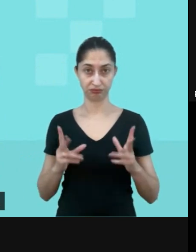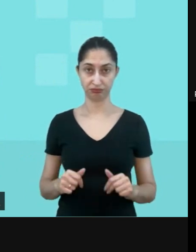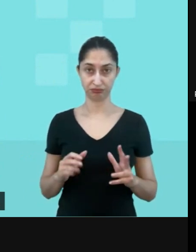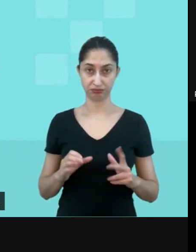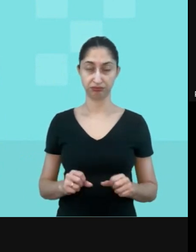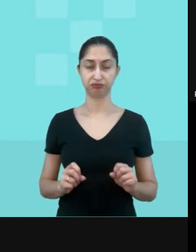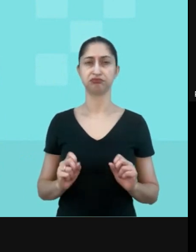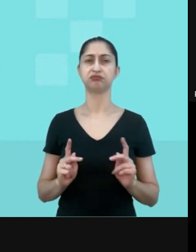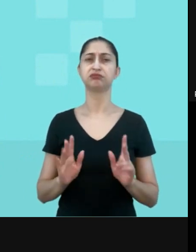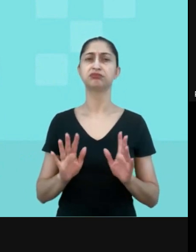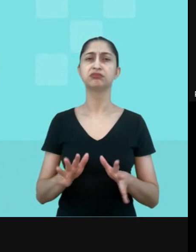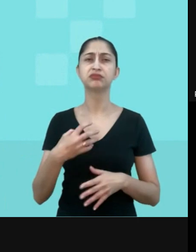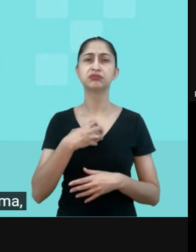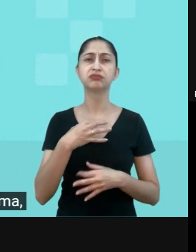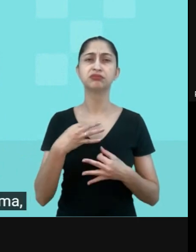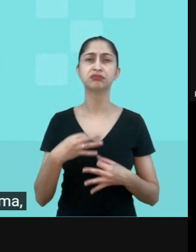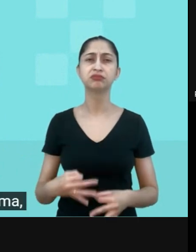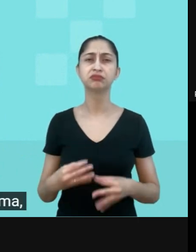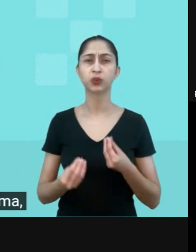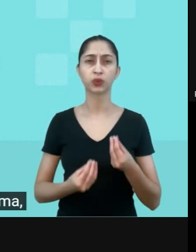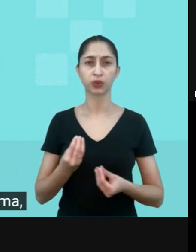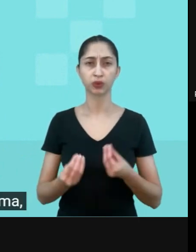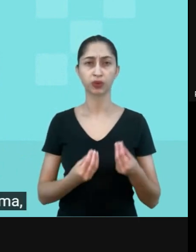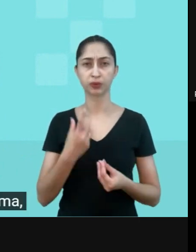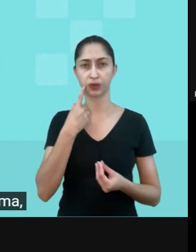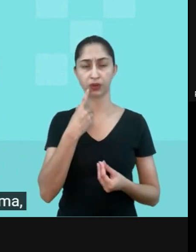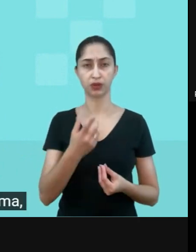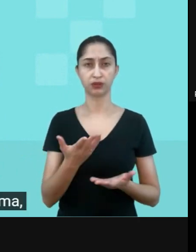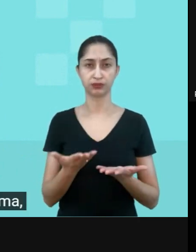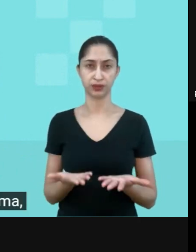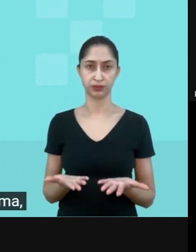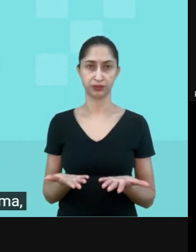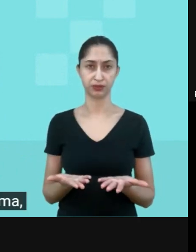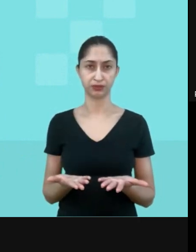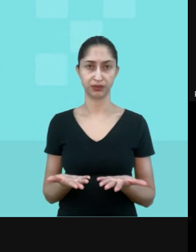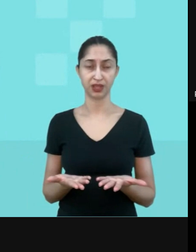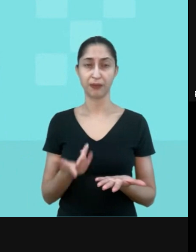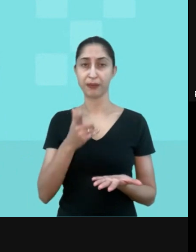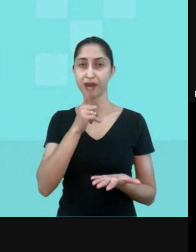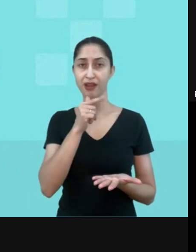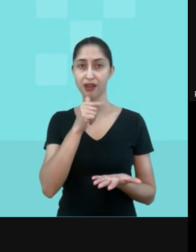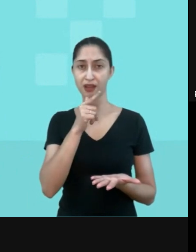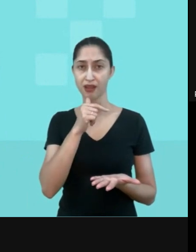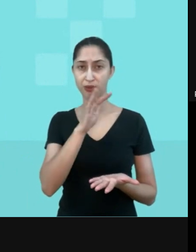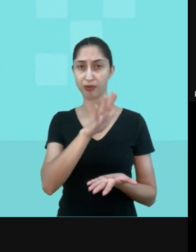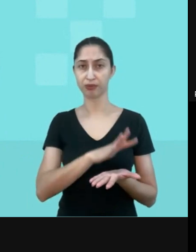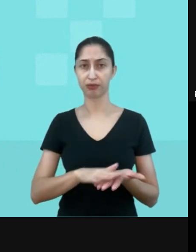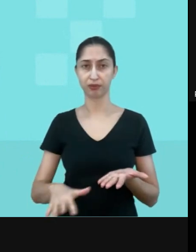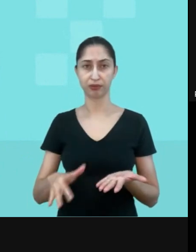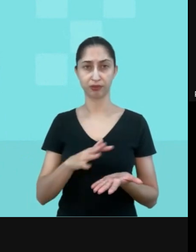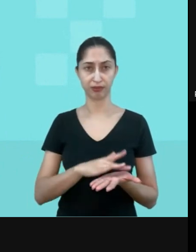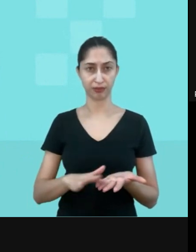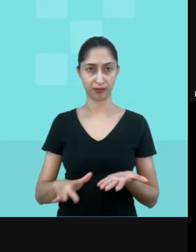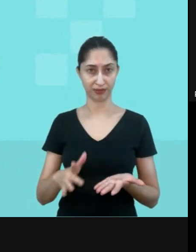mãos. Qual é o jeito certo? O jeito certo é com a mão virada para cima, que é para a água colhida venha